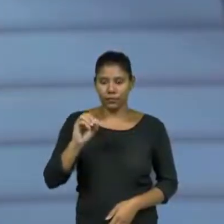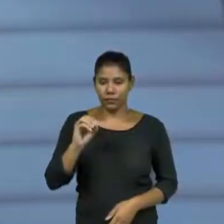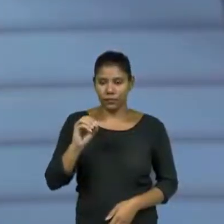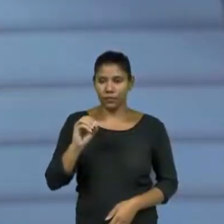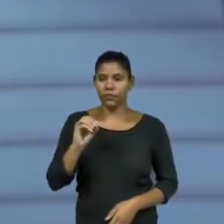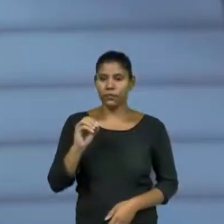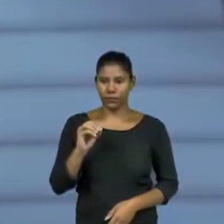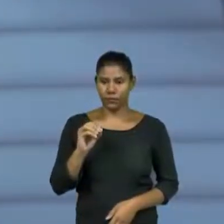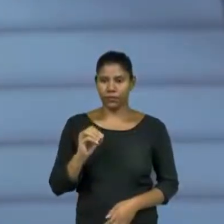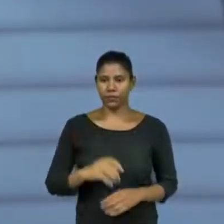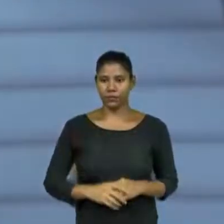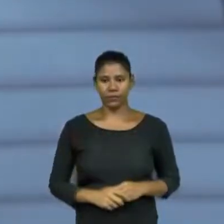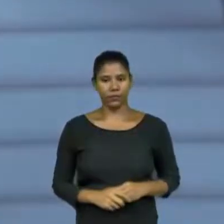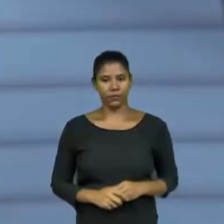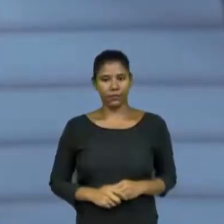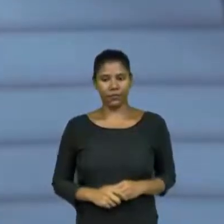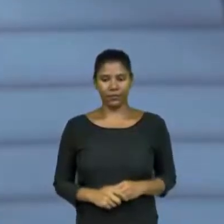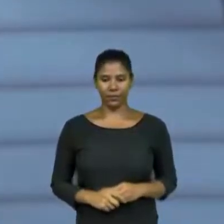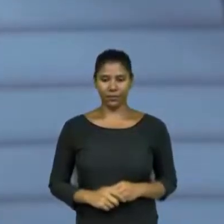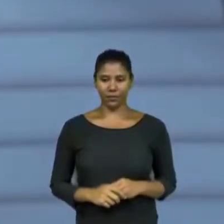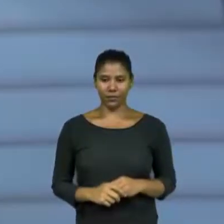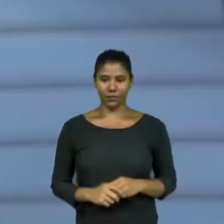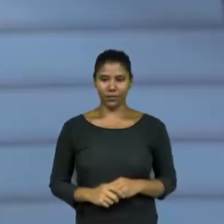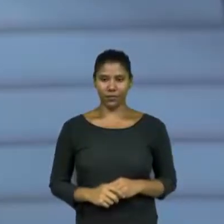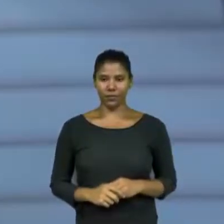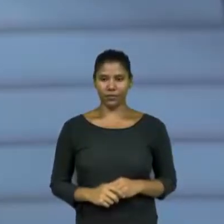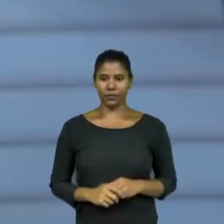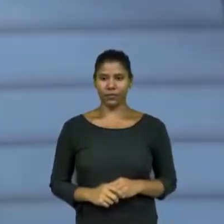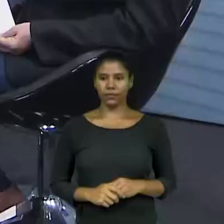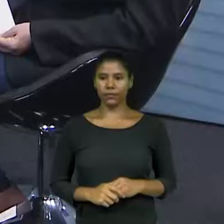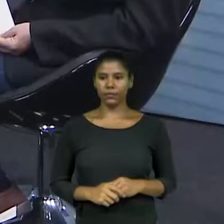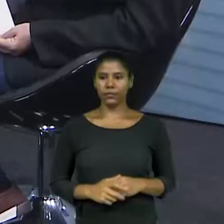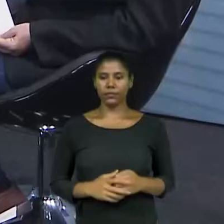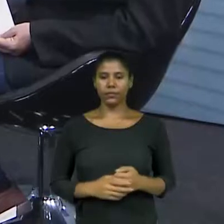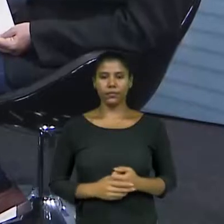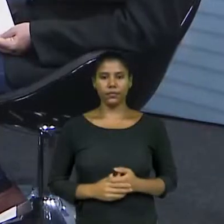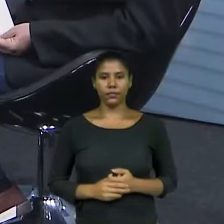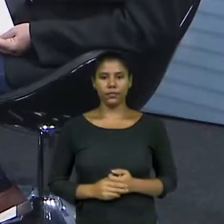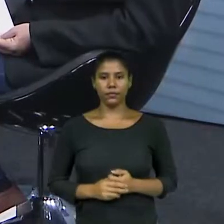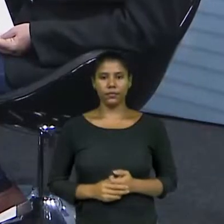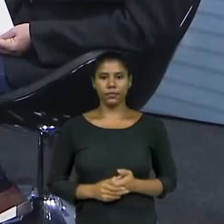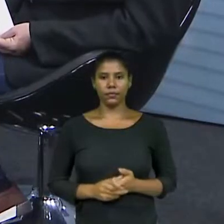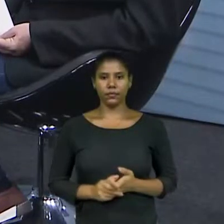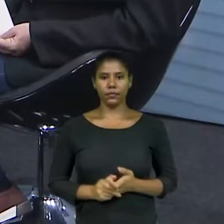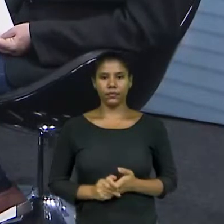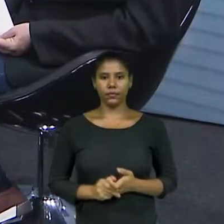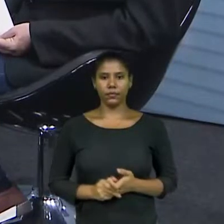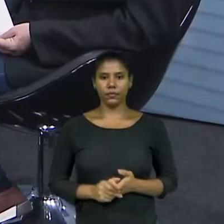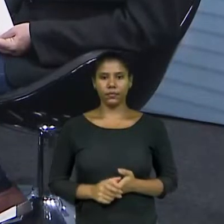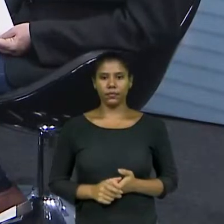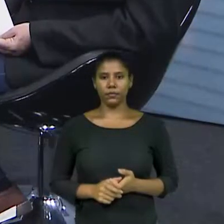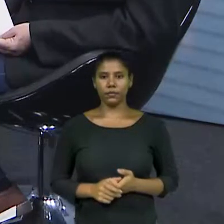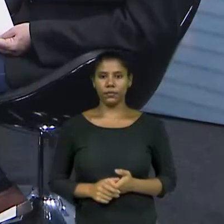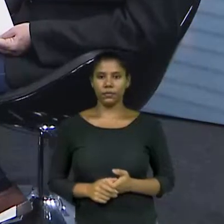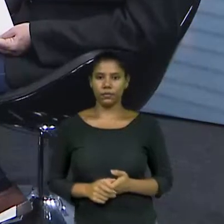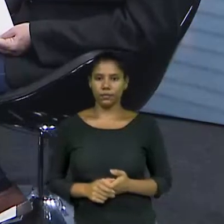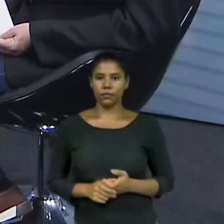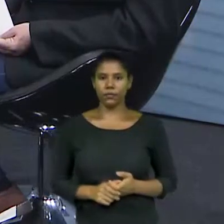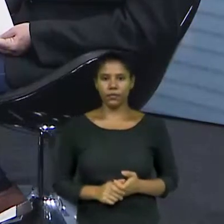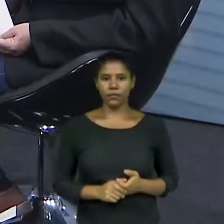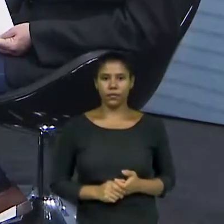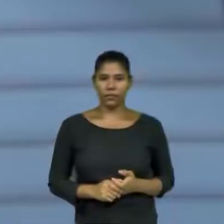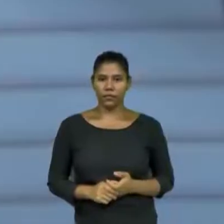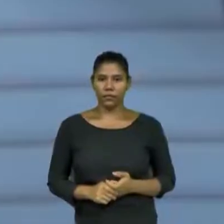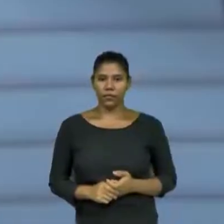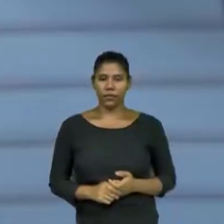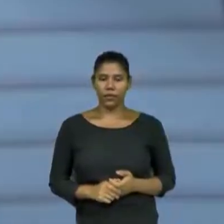pegar a estruturante, né? Porque vai bater em Calcaia, você passa por uma linha de transmissão ali. Pois é. Até bom diferenciar o que é linha de transmissão e o que